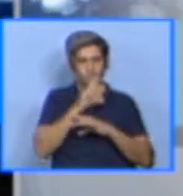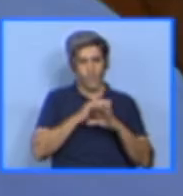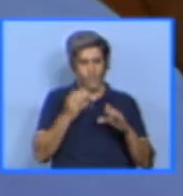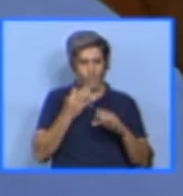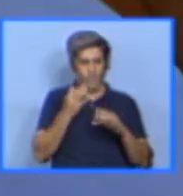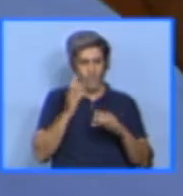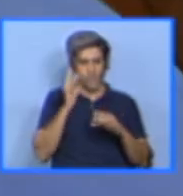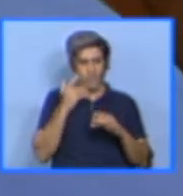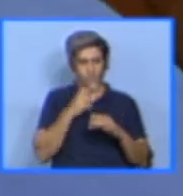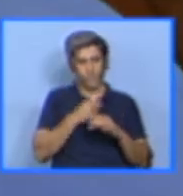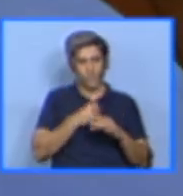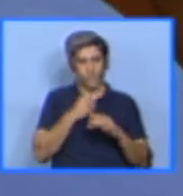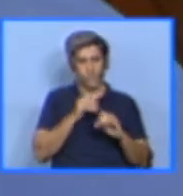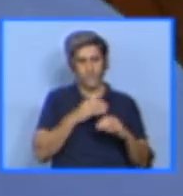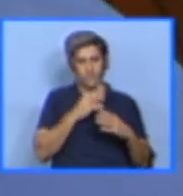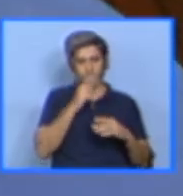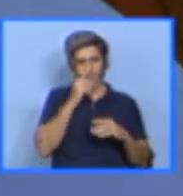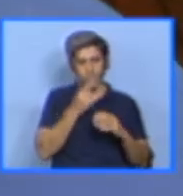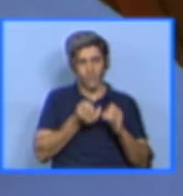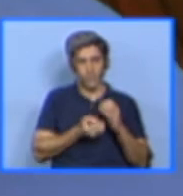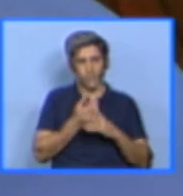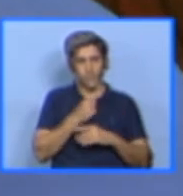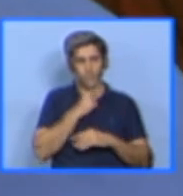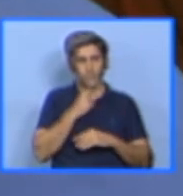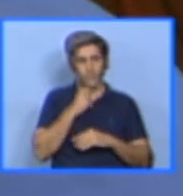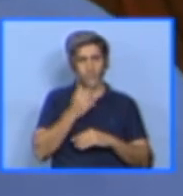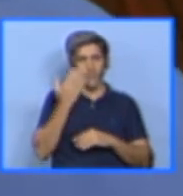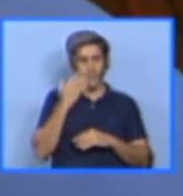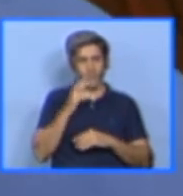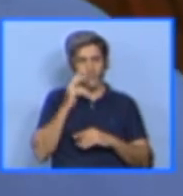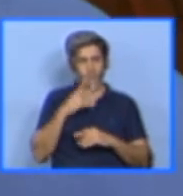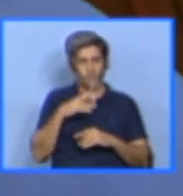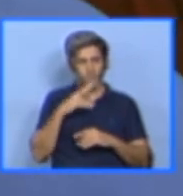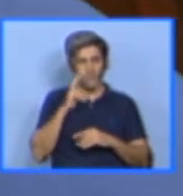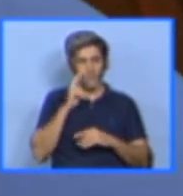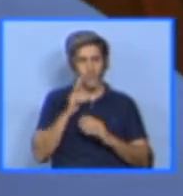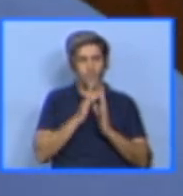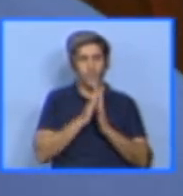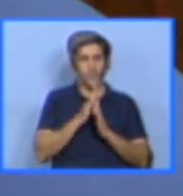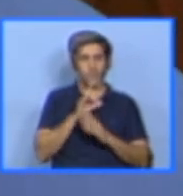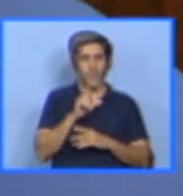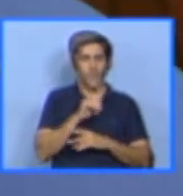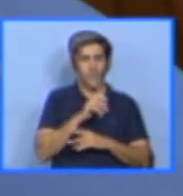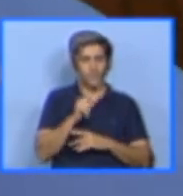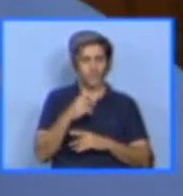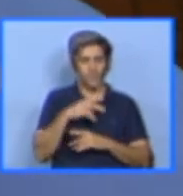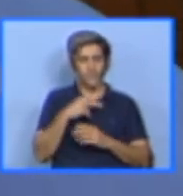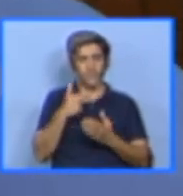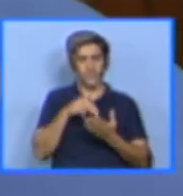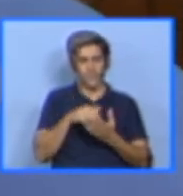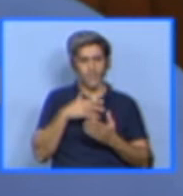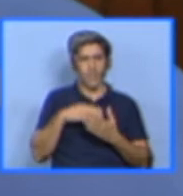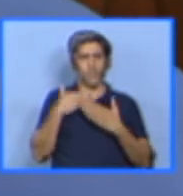uma preocupação sua desde o início do nosso fundador, do Padre Ehrenfried, de olhar para esta Igreja de Leste, de estar presente,